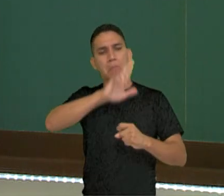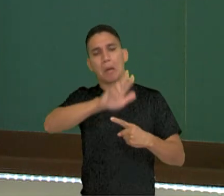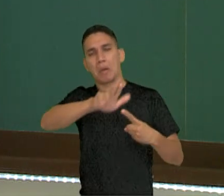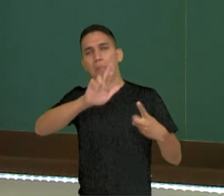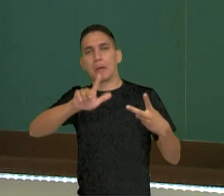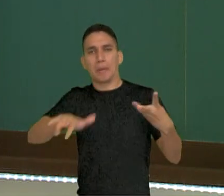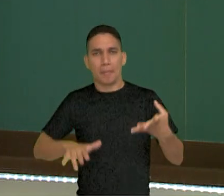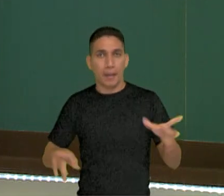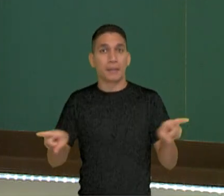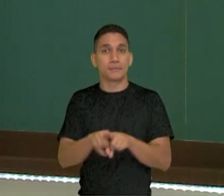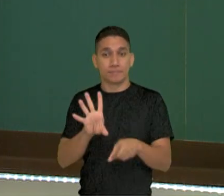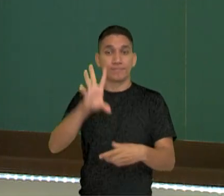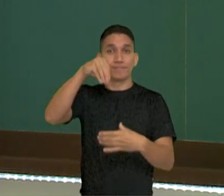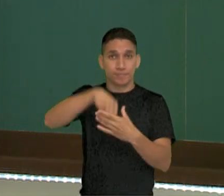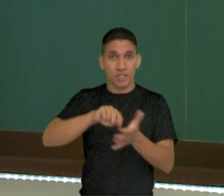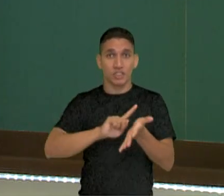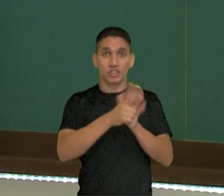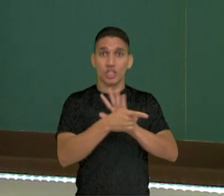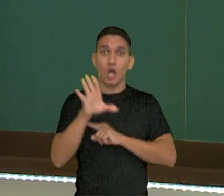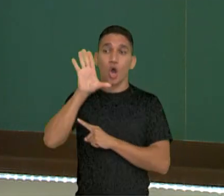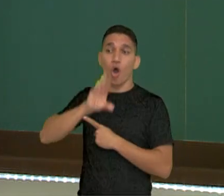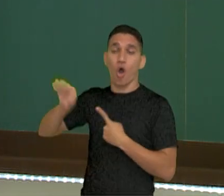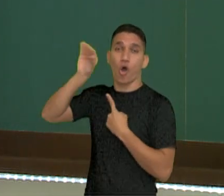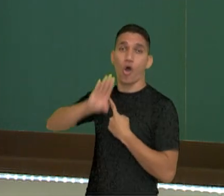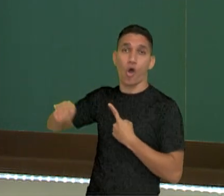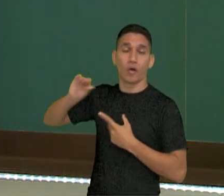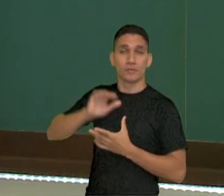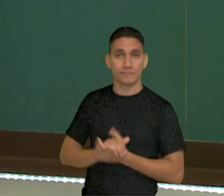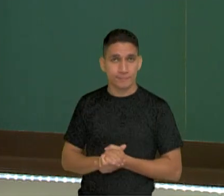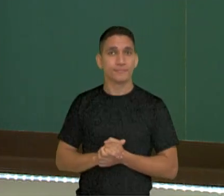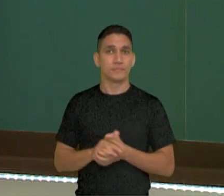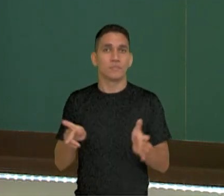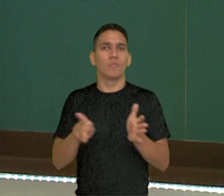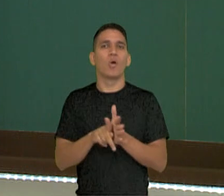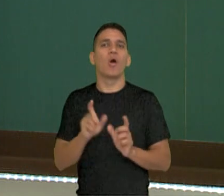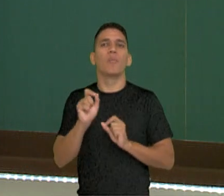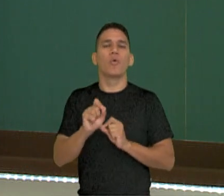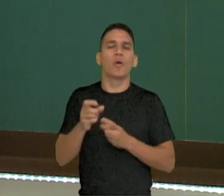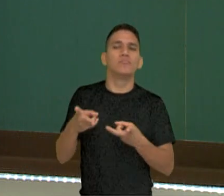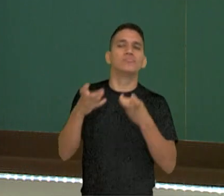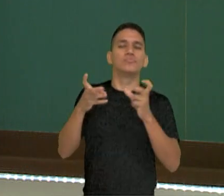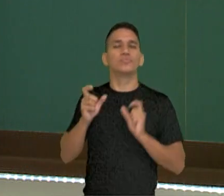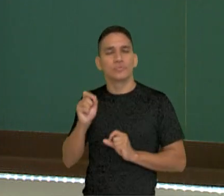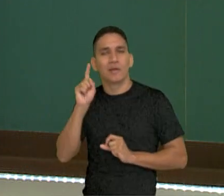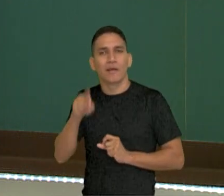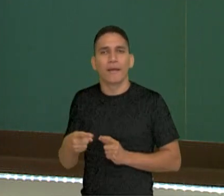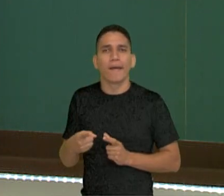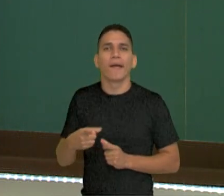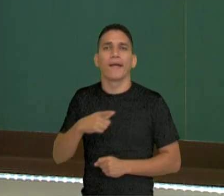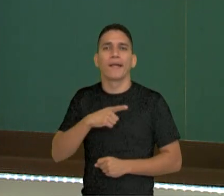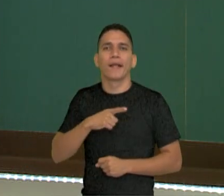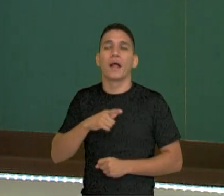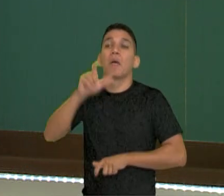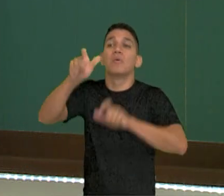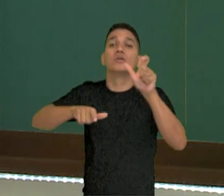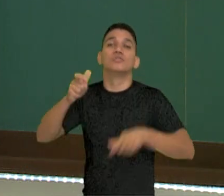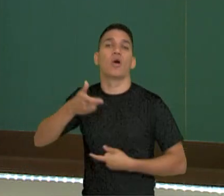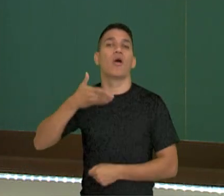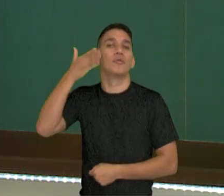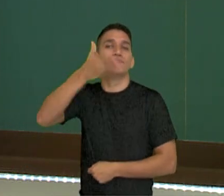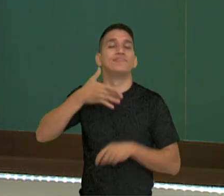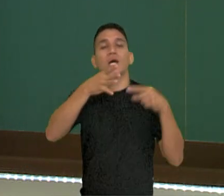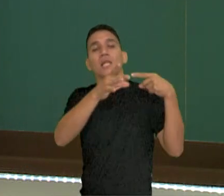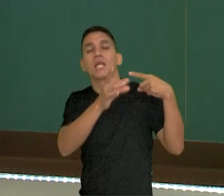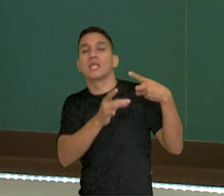e possíveis nesse gênero oral, né, como é um gênero oral, a gente vai ouvir ali, né, o depoimento, né, sobre o tema